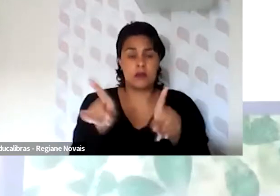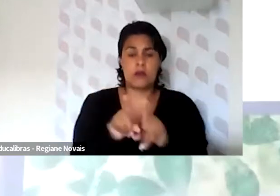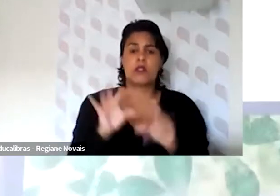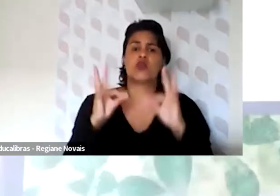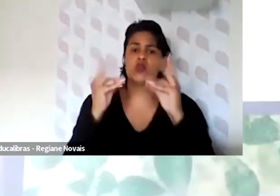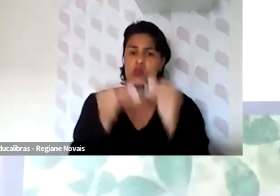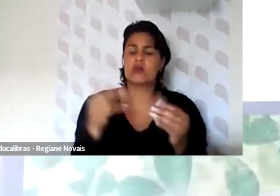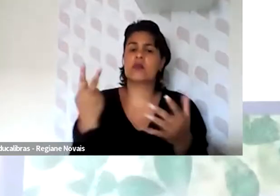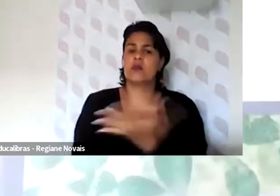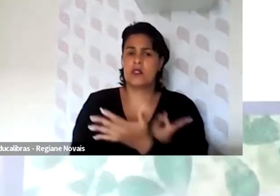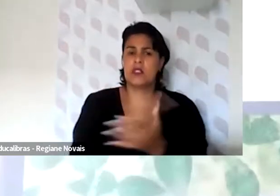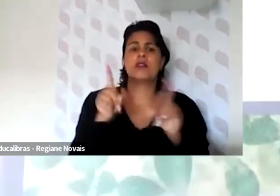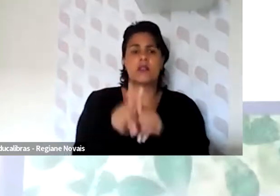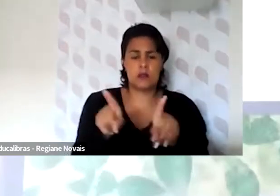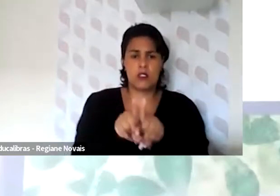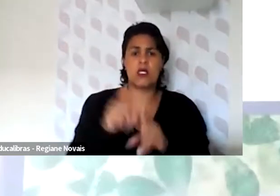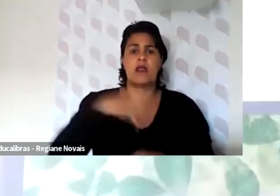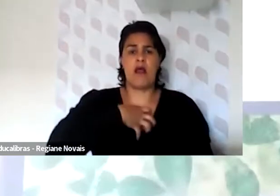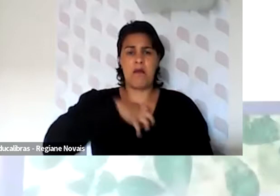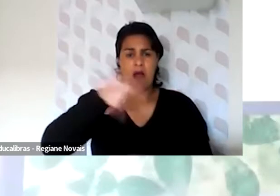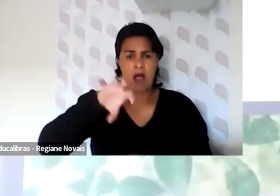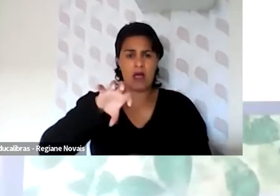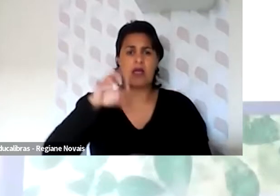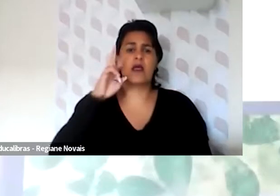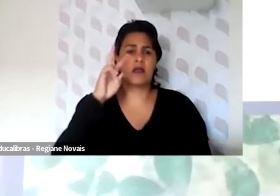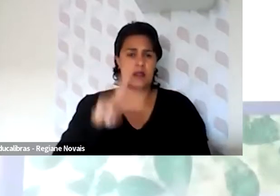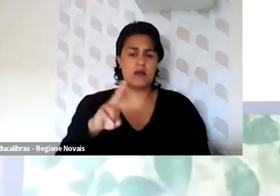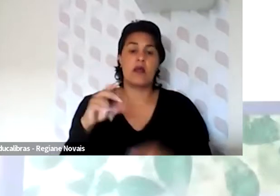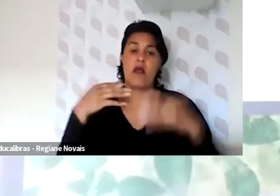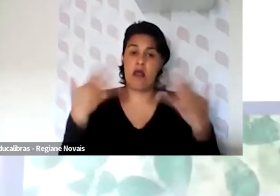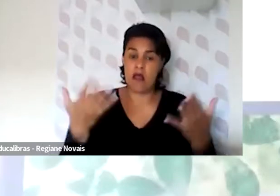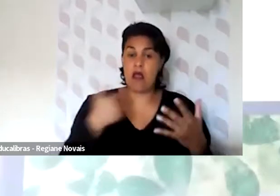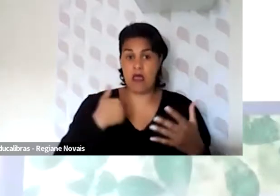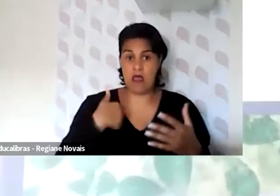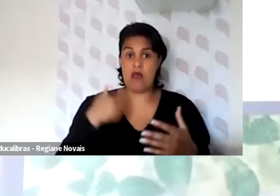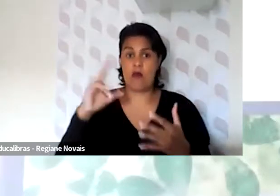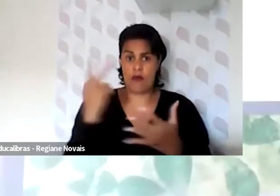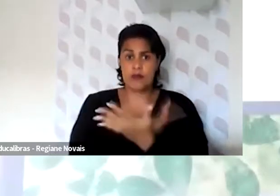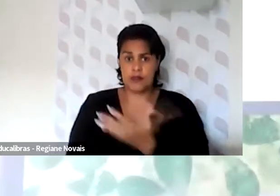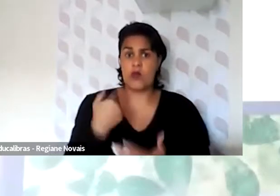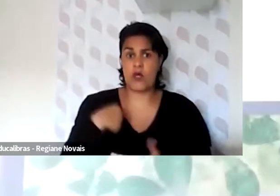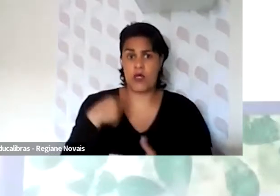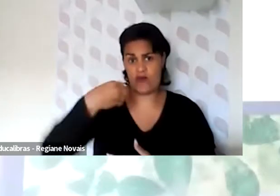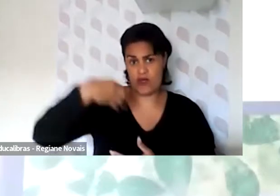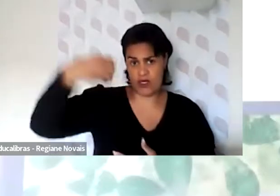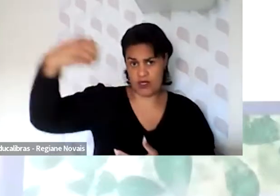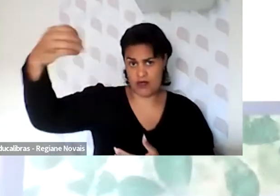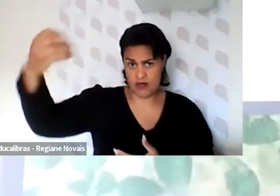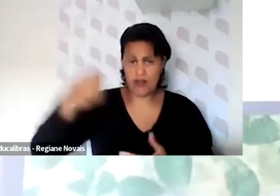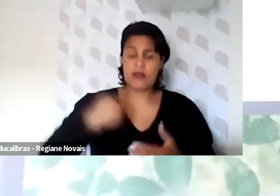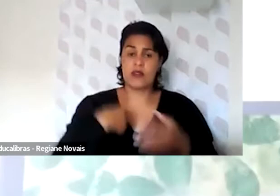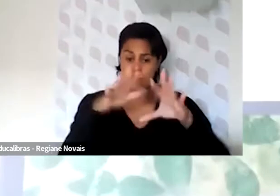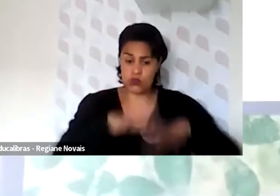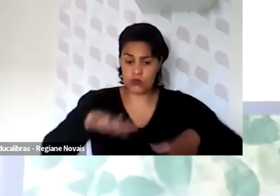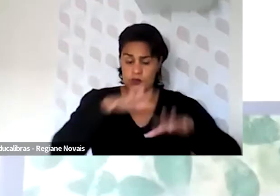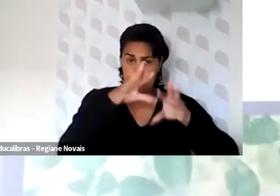indígenas, como, por exemplo, antes, né, de começar a minha viagem, eu estava na terra indígena e nós estávamos com